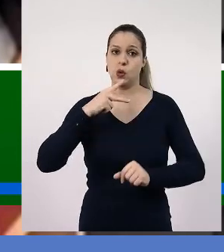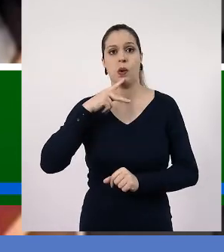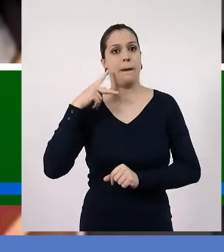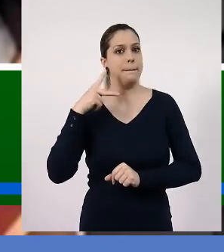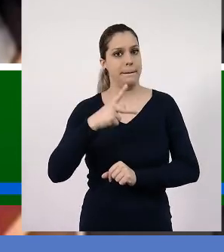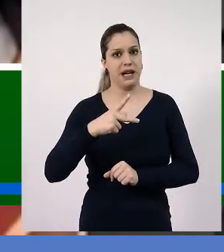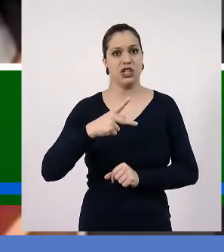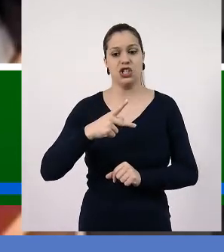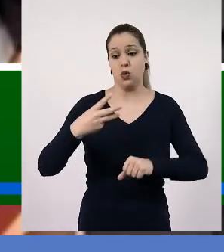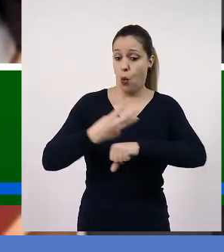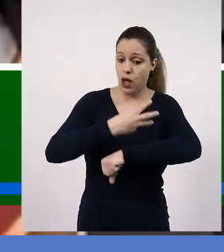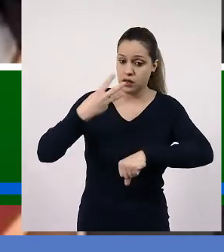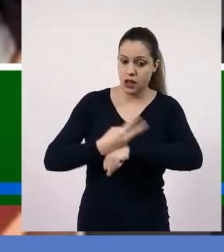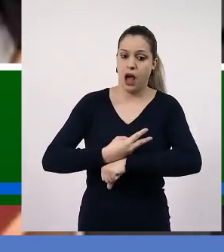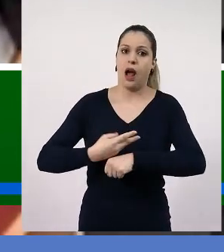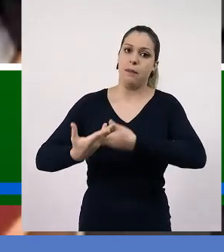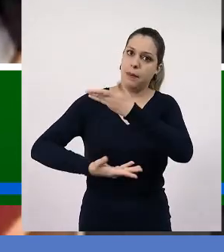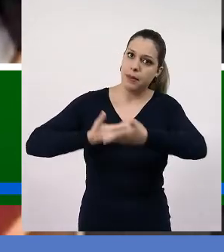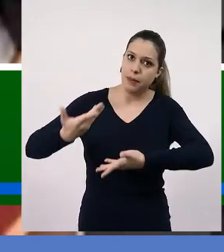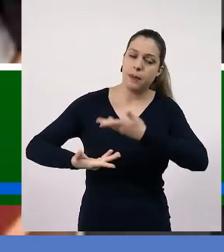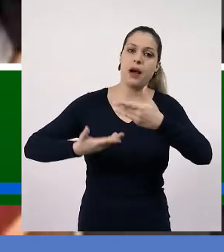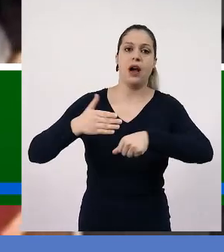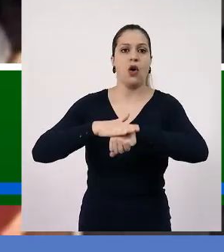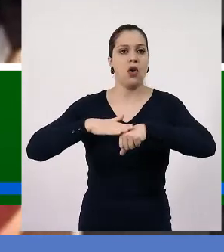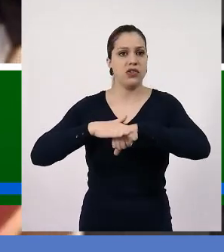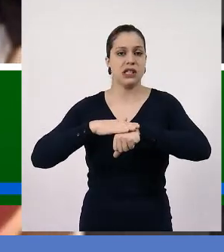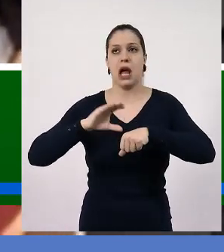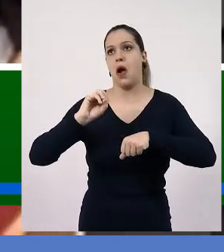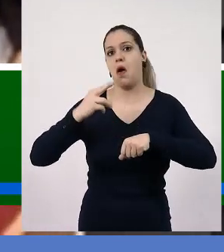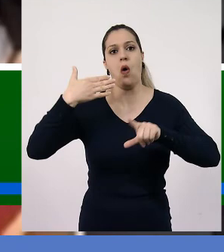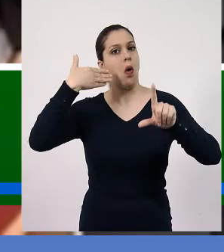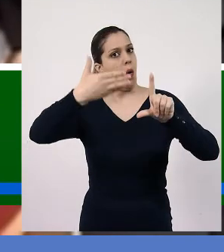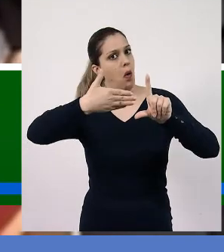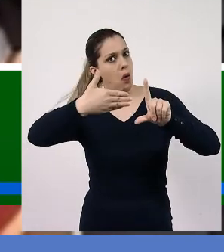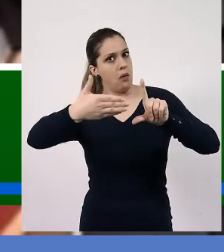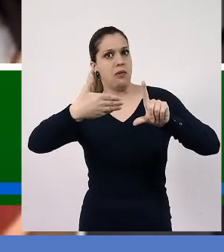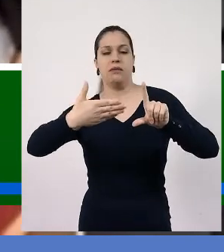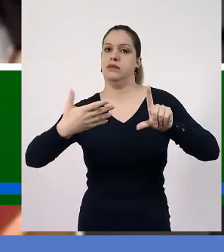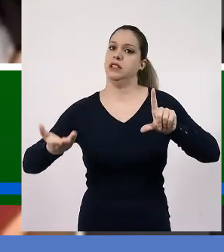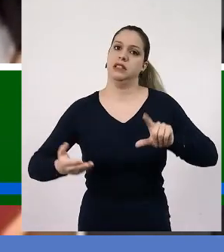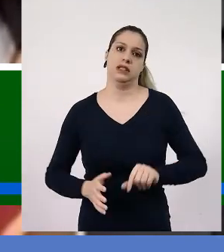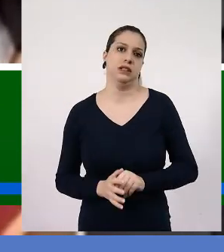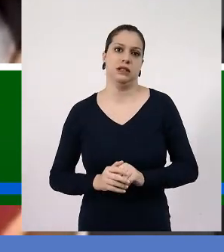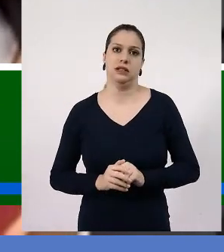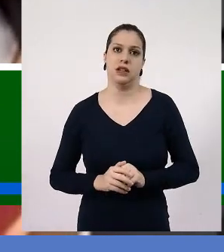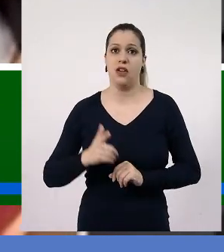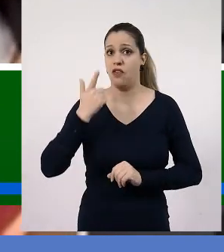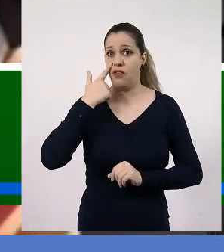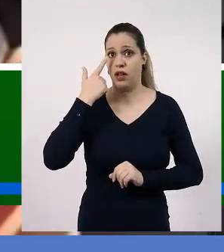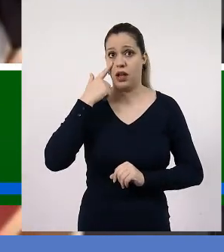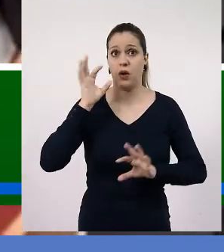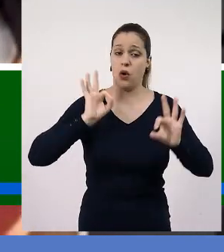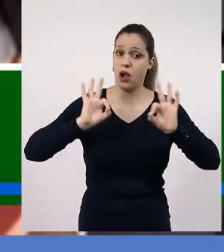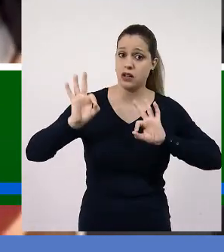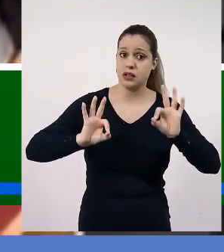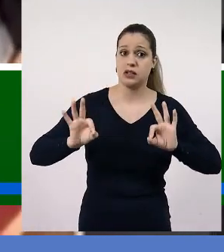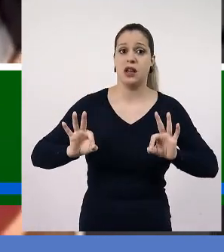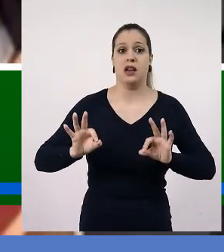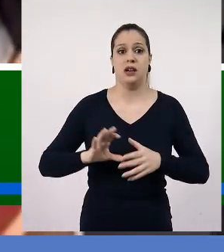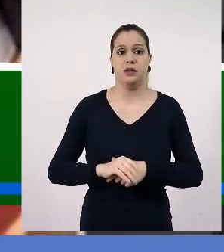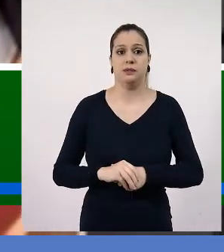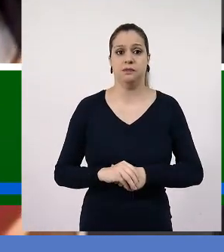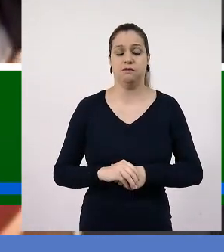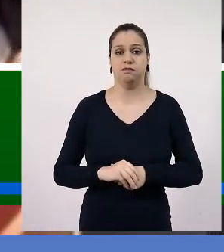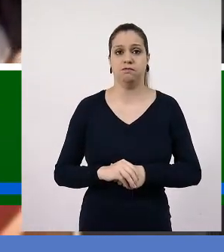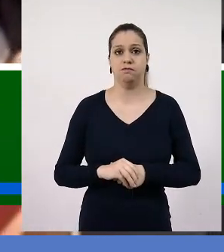partido, via WhatsApp, via conferência online, e poder organizando também